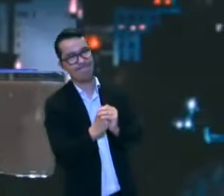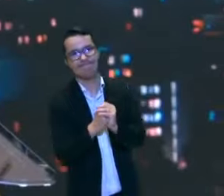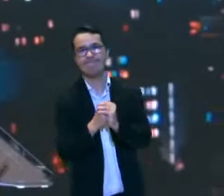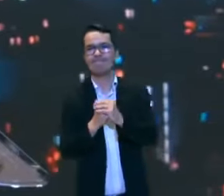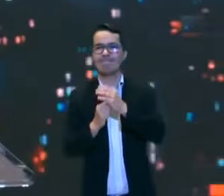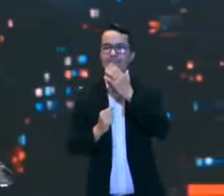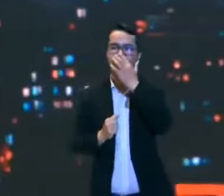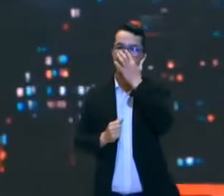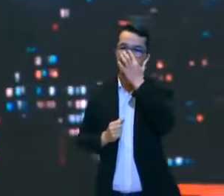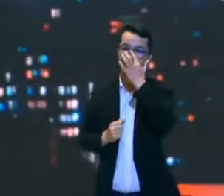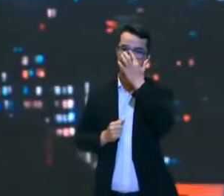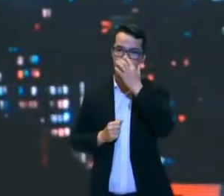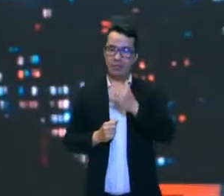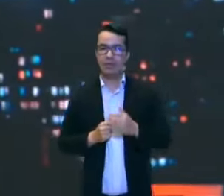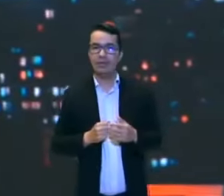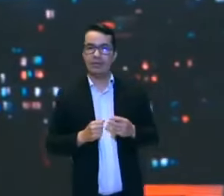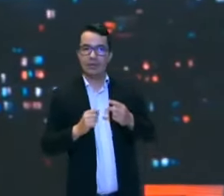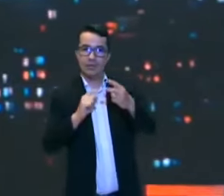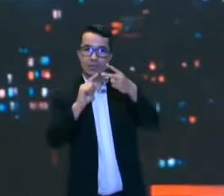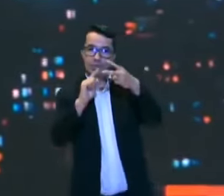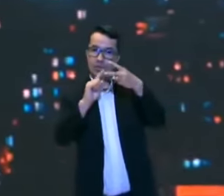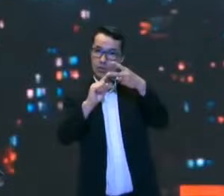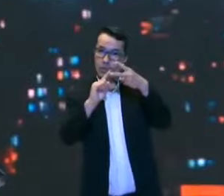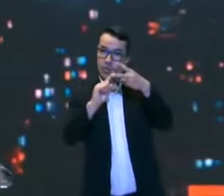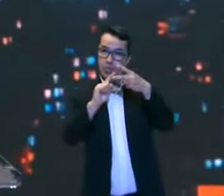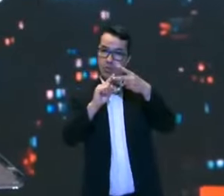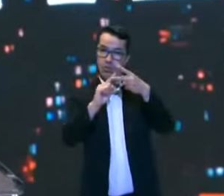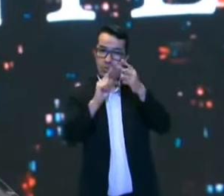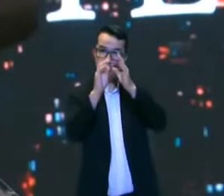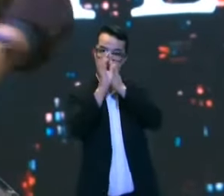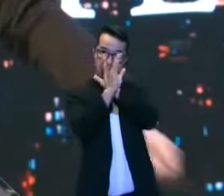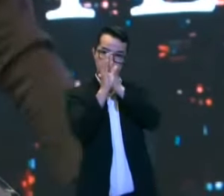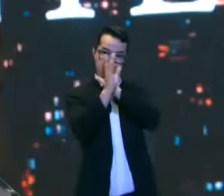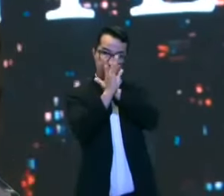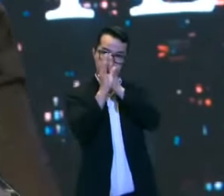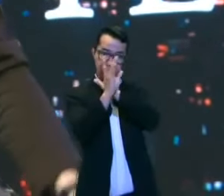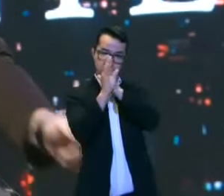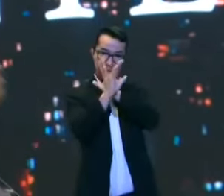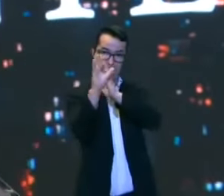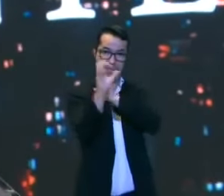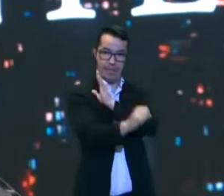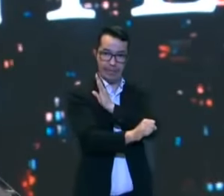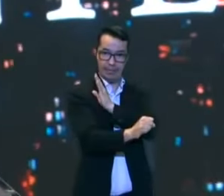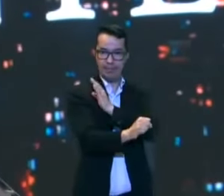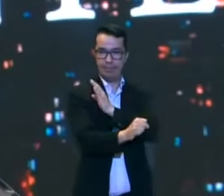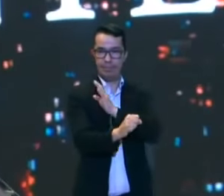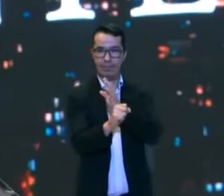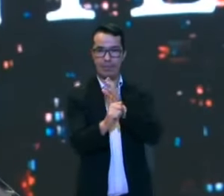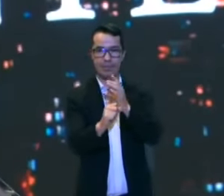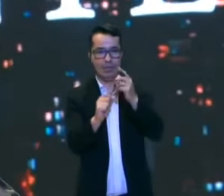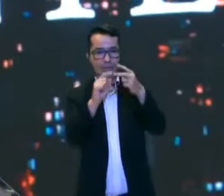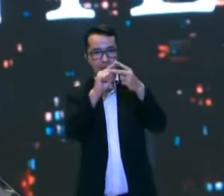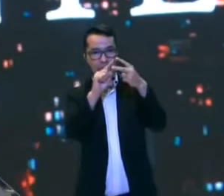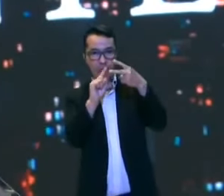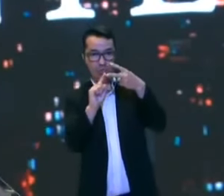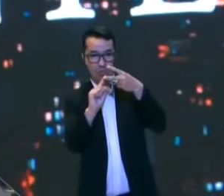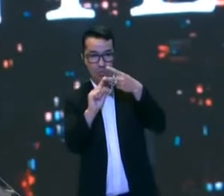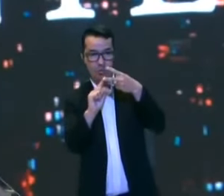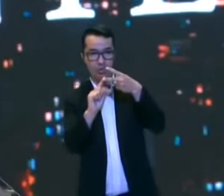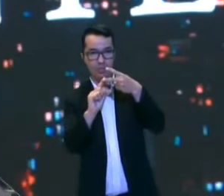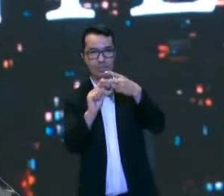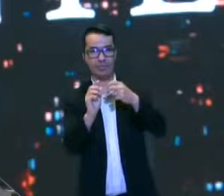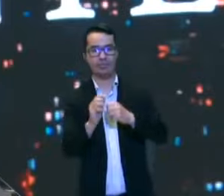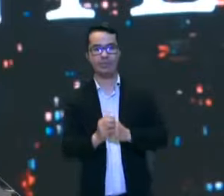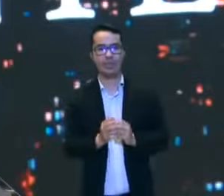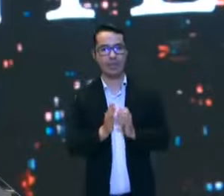Segundo tipo de armadilha, são 4, não vou conseguir falar todas, mas o segundo tipo de armadilha, a